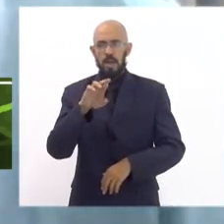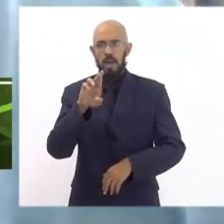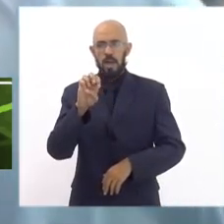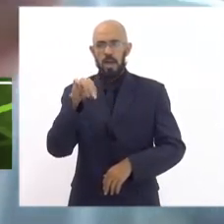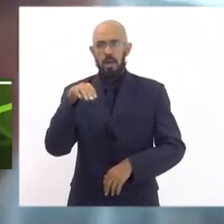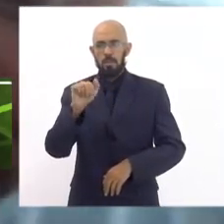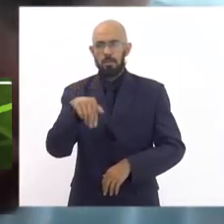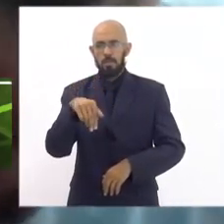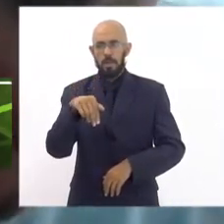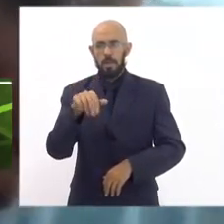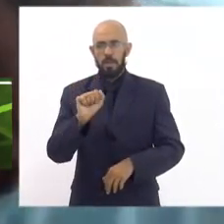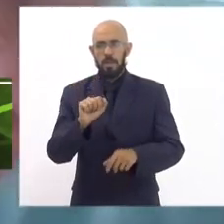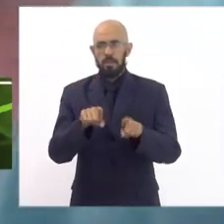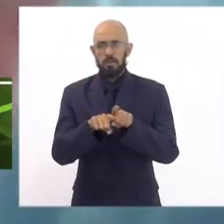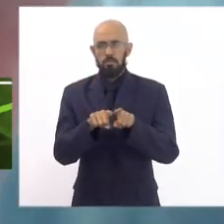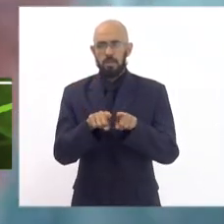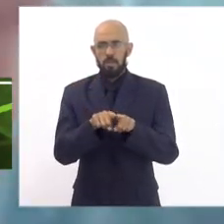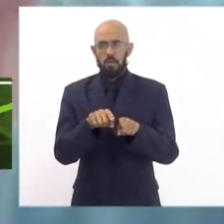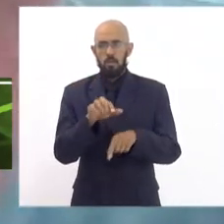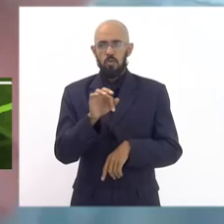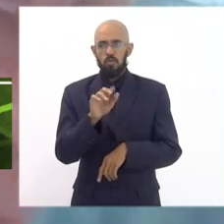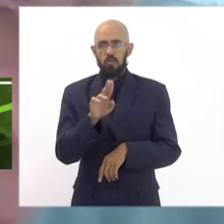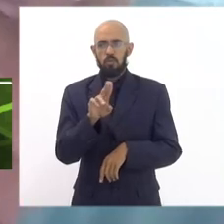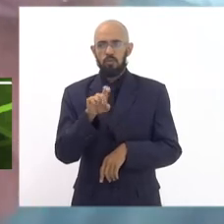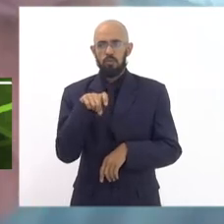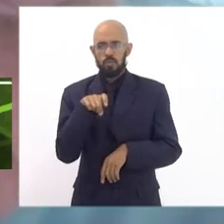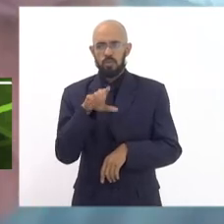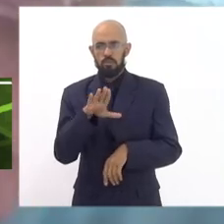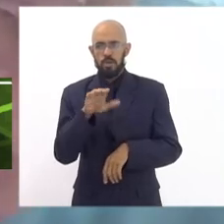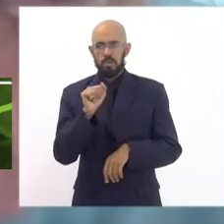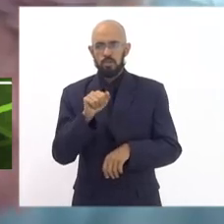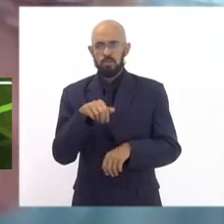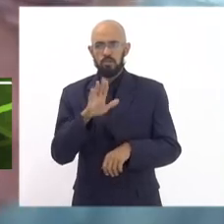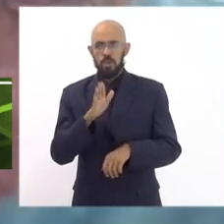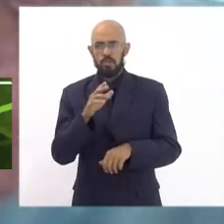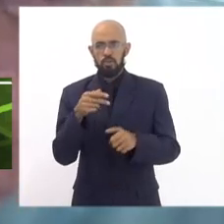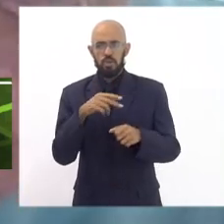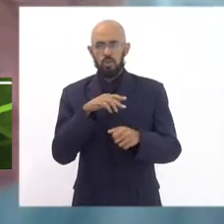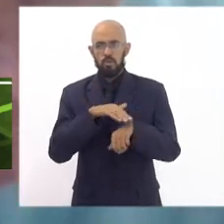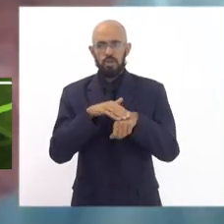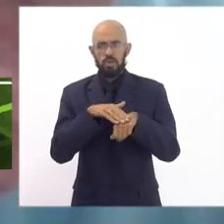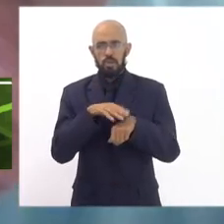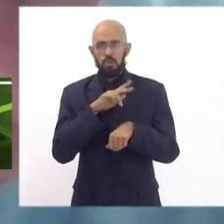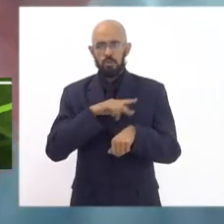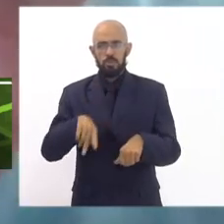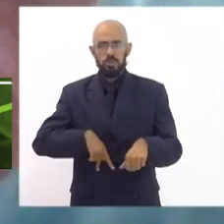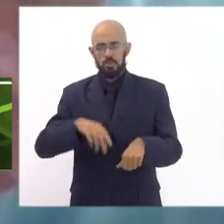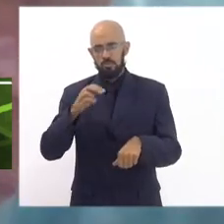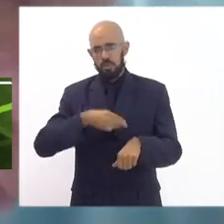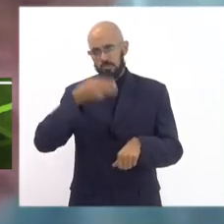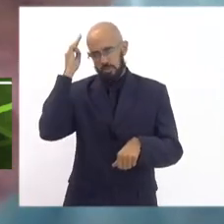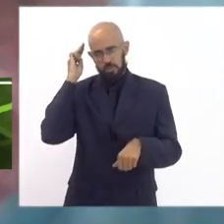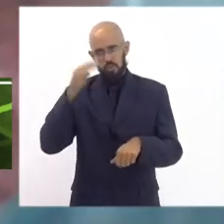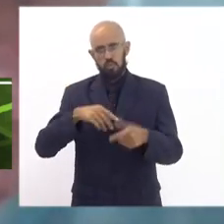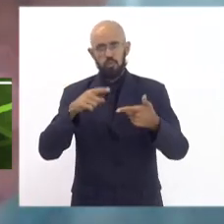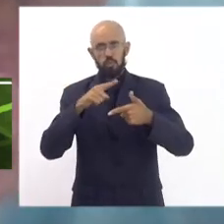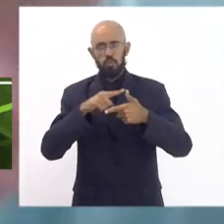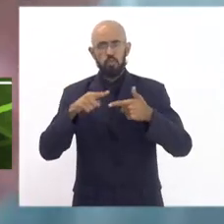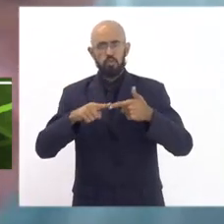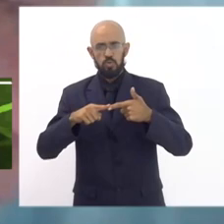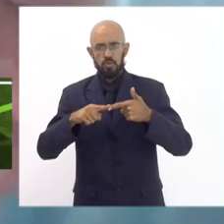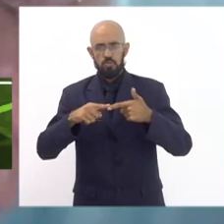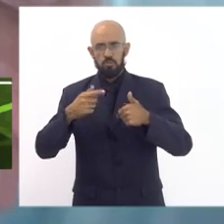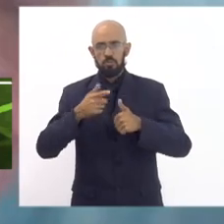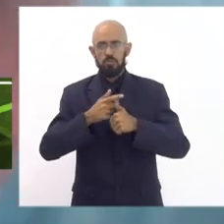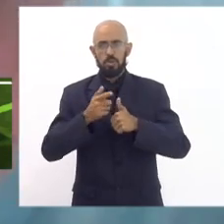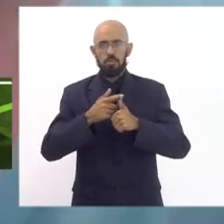ex-ministros. Então, já tinha falado com o nosso presidente, essa espiritual, Márcio Pacheco, dois pontos. Primeiro, eu estou